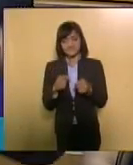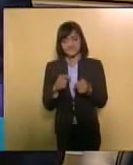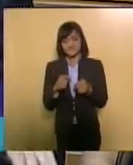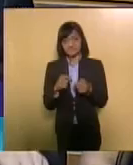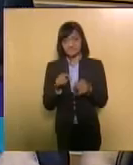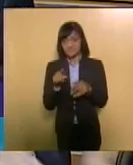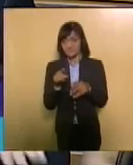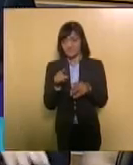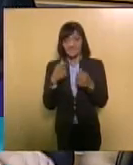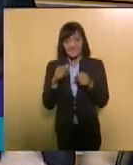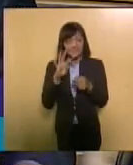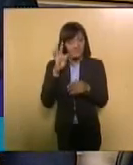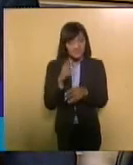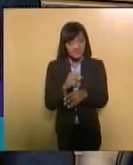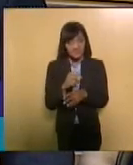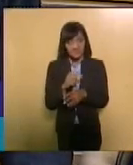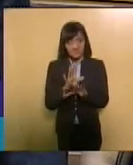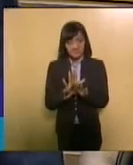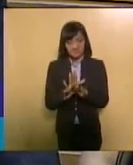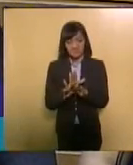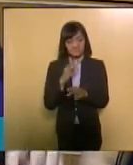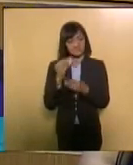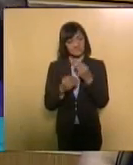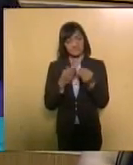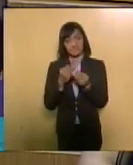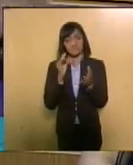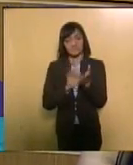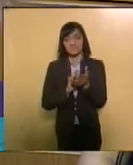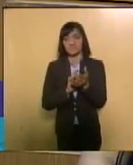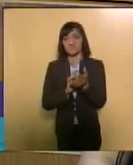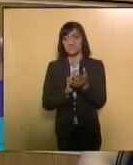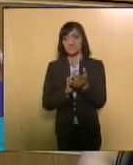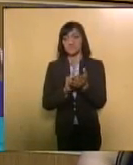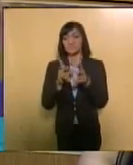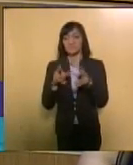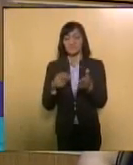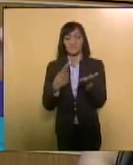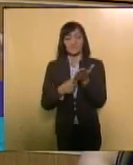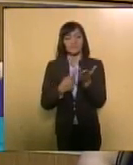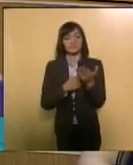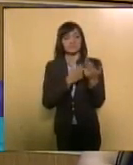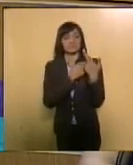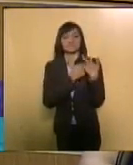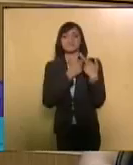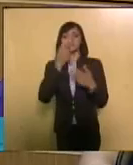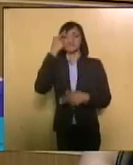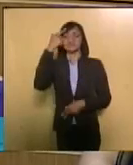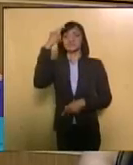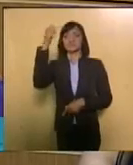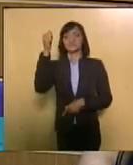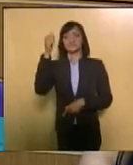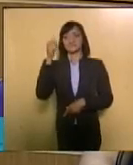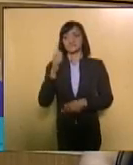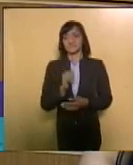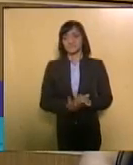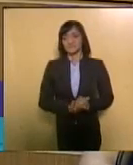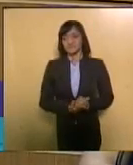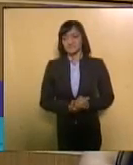esquecer todos os todo o resto que é exatamente o comprometimento da principal autoridade